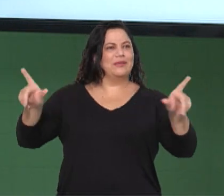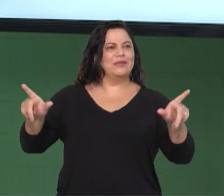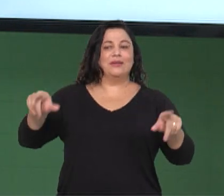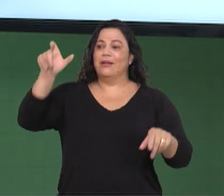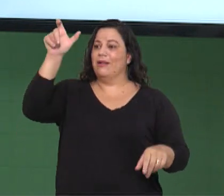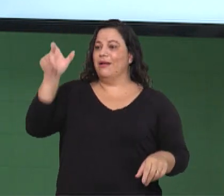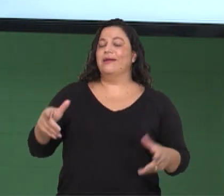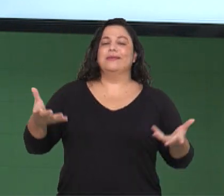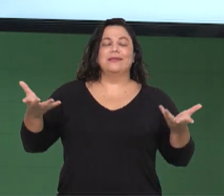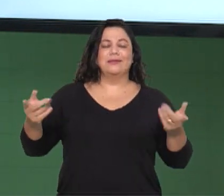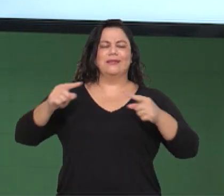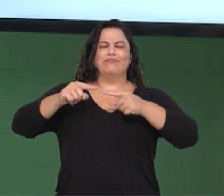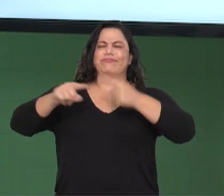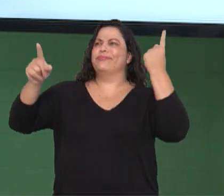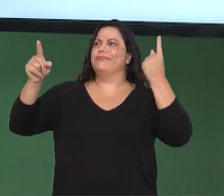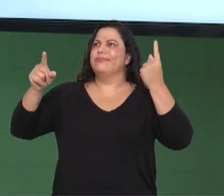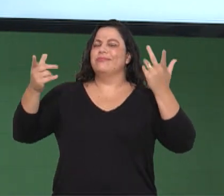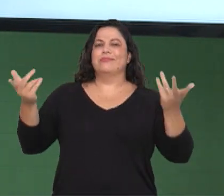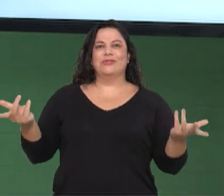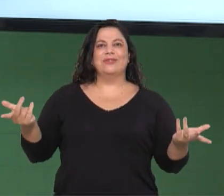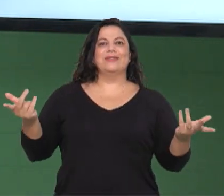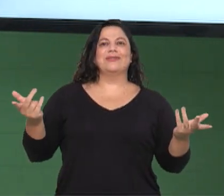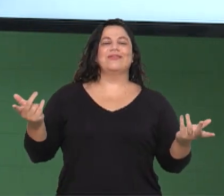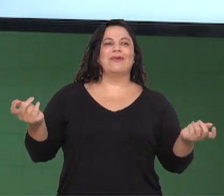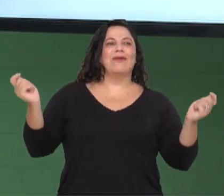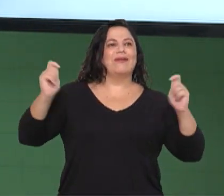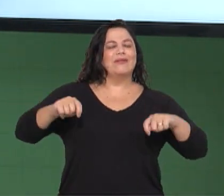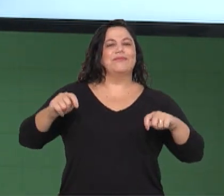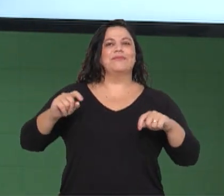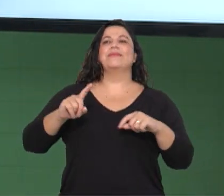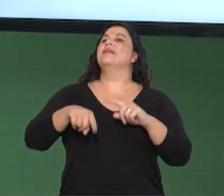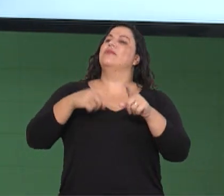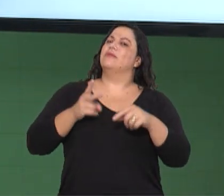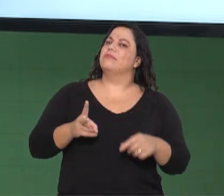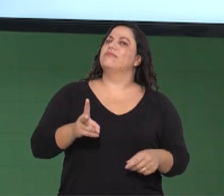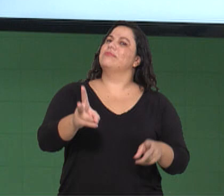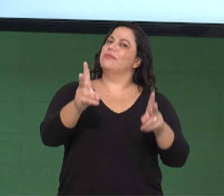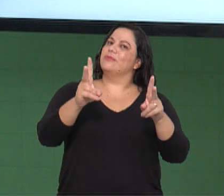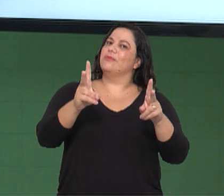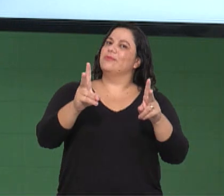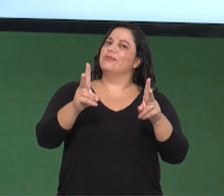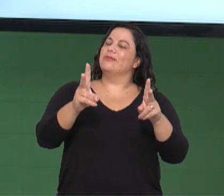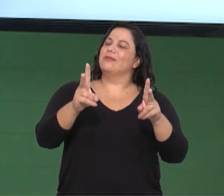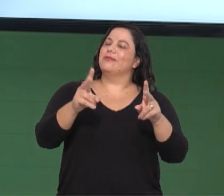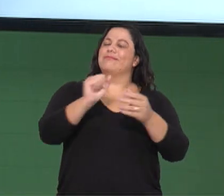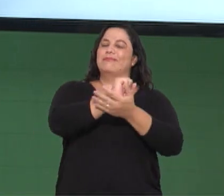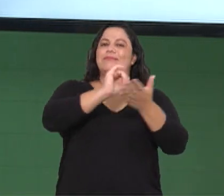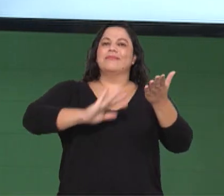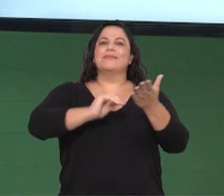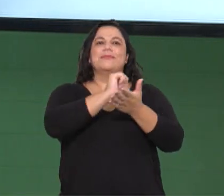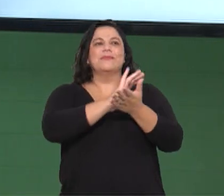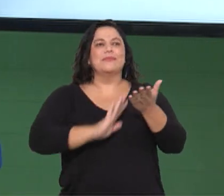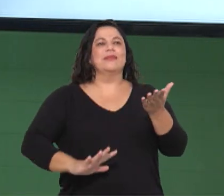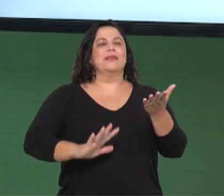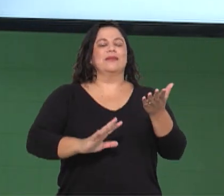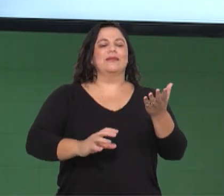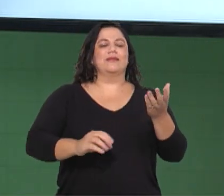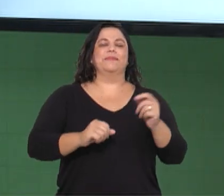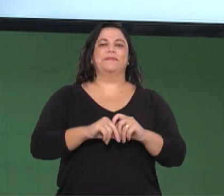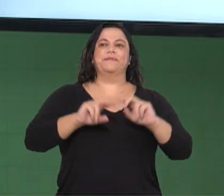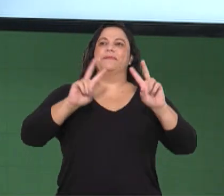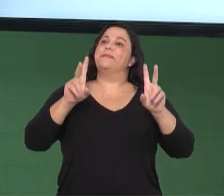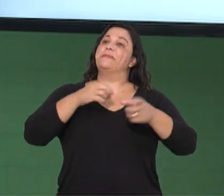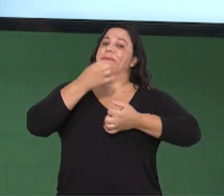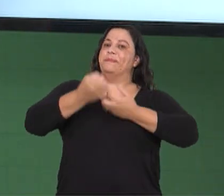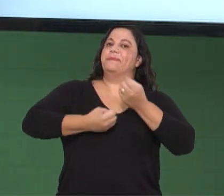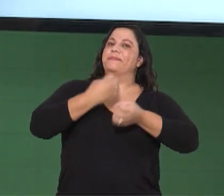ser contraditório. E nós vamos continuar com atividades com relação ao nosso